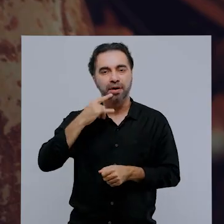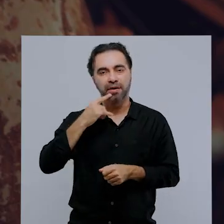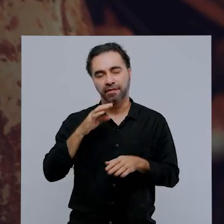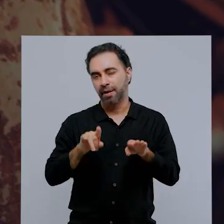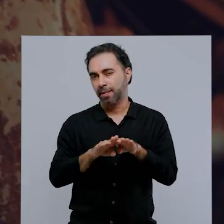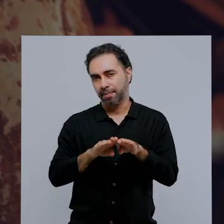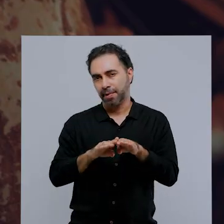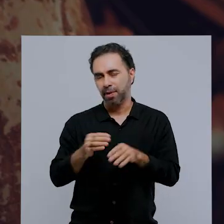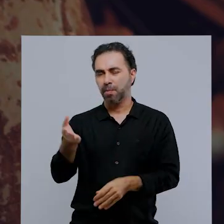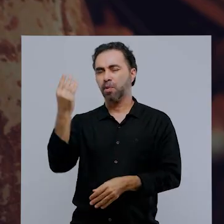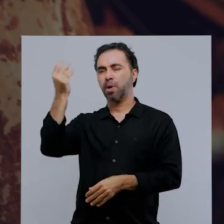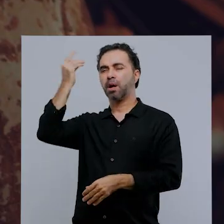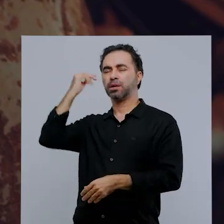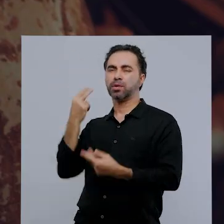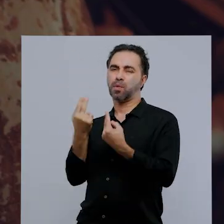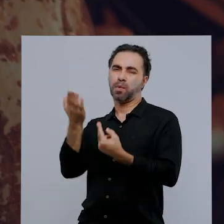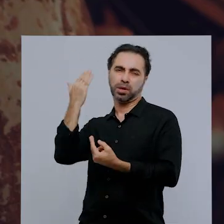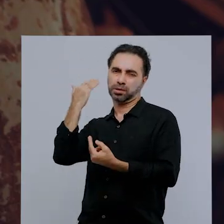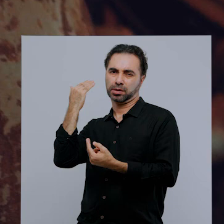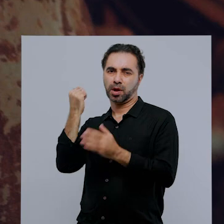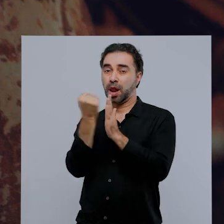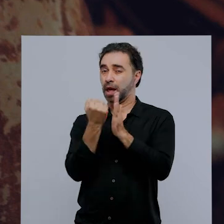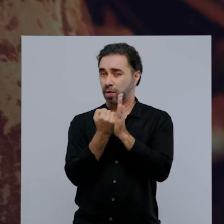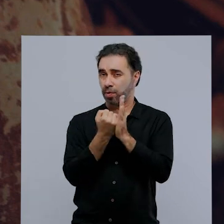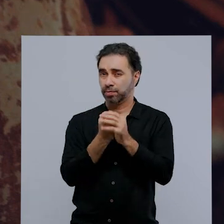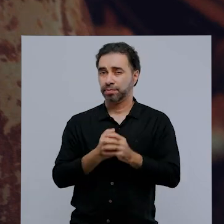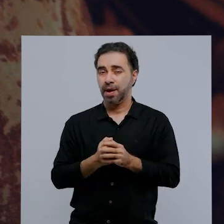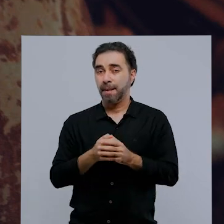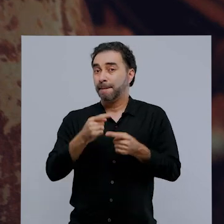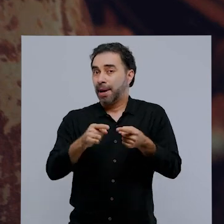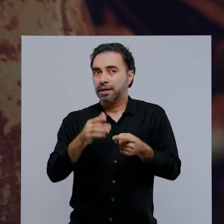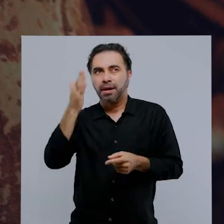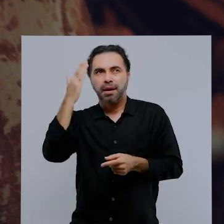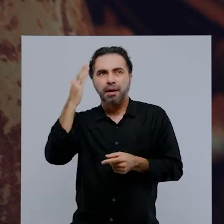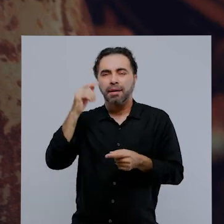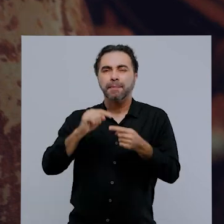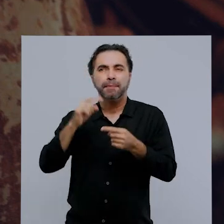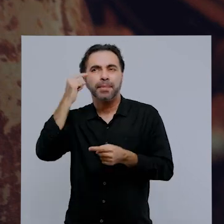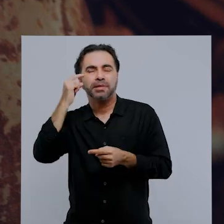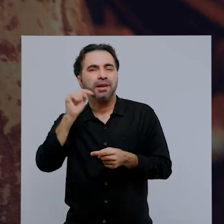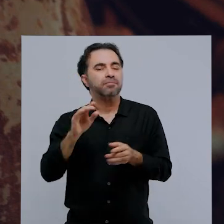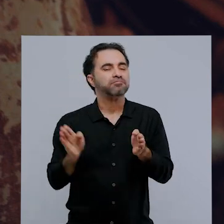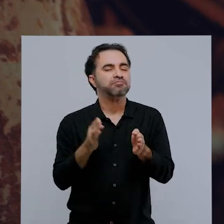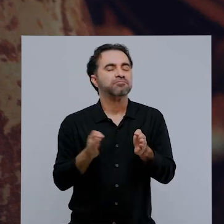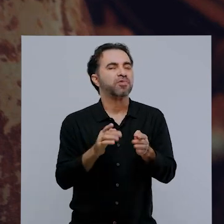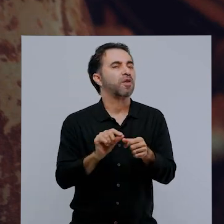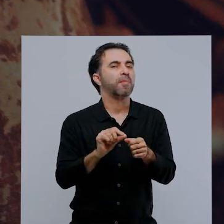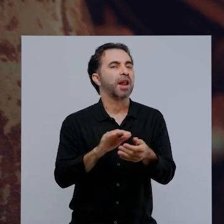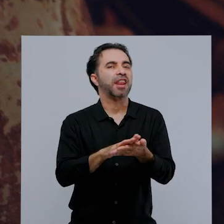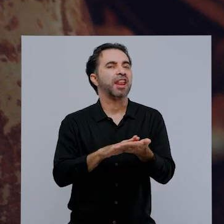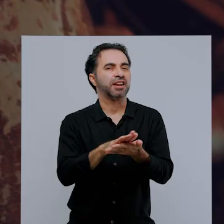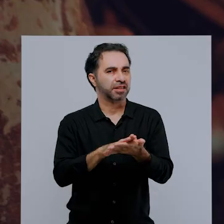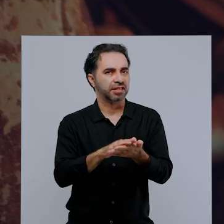cachaça como produzia no começo do século passado. Mas se engana quem pensa que ela não é mais produtiva.